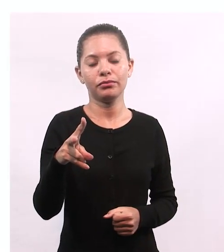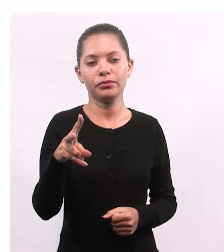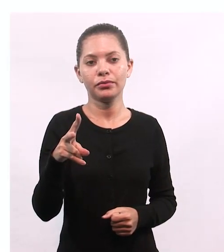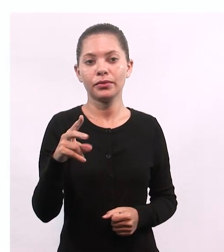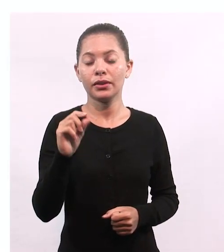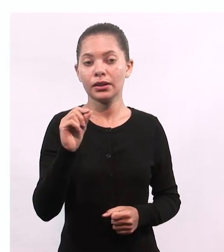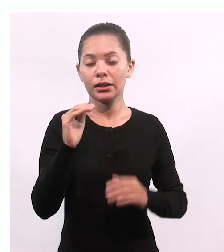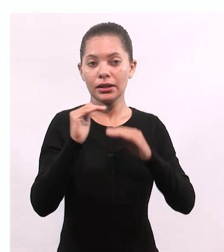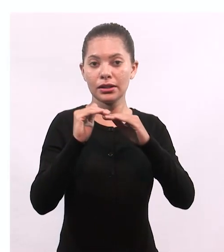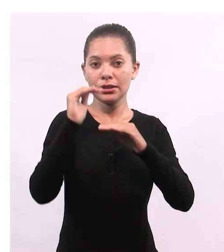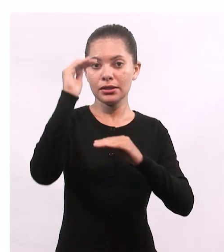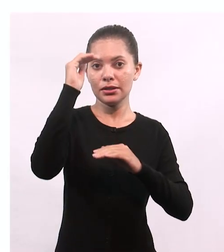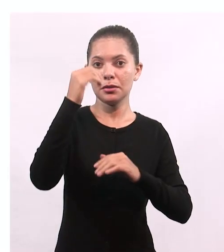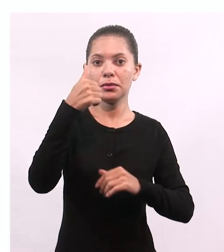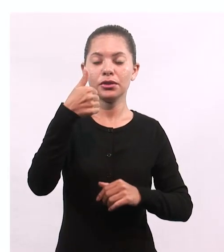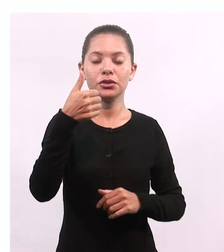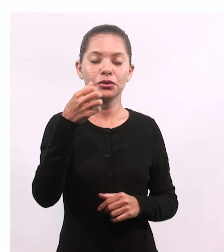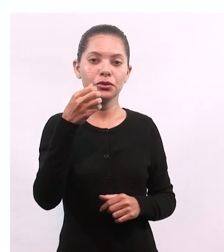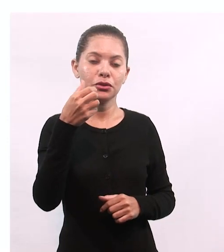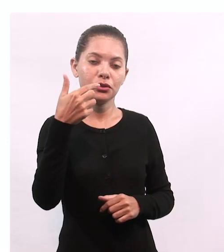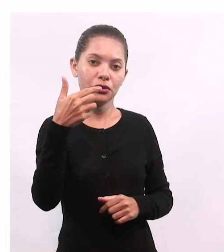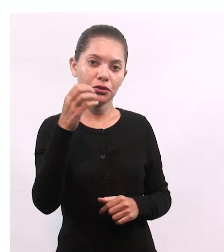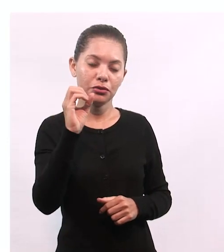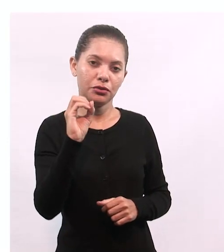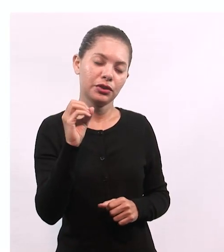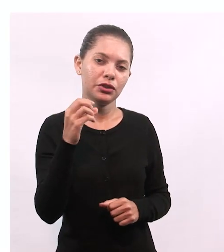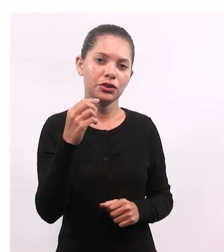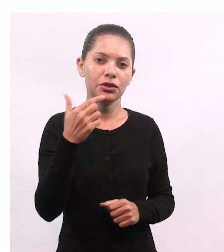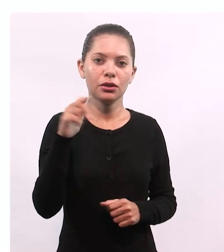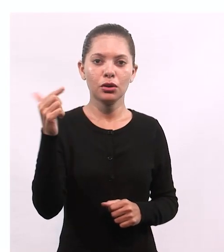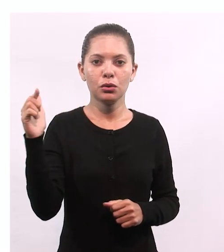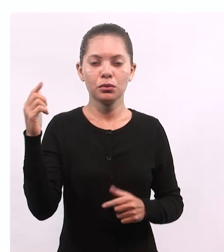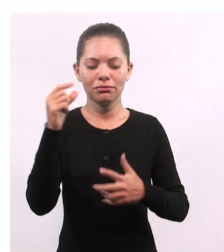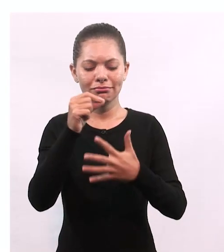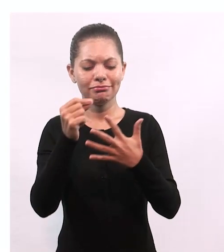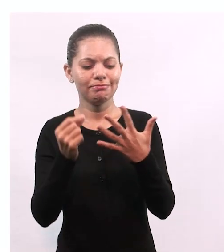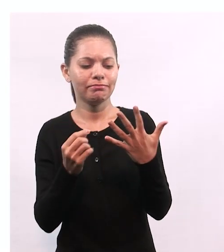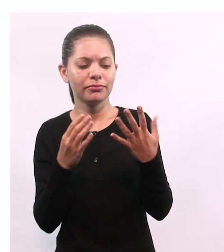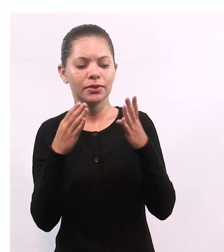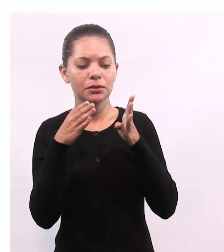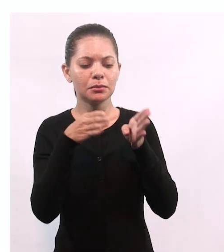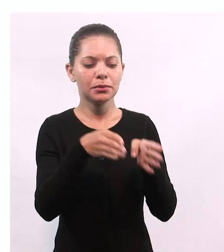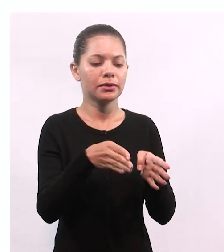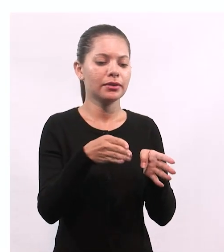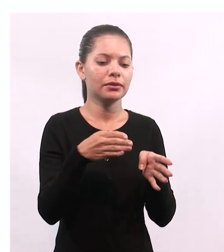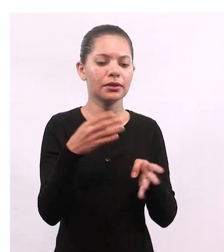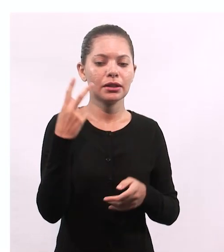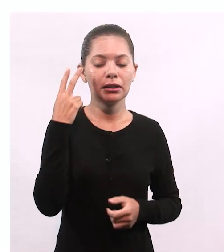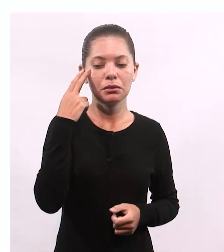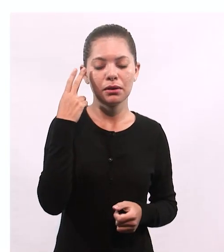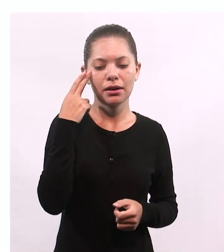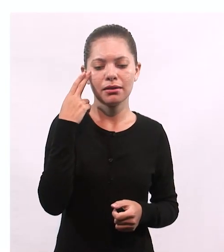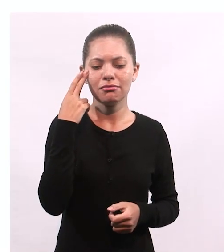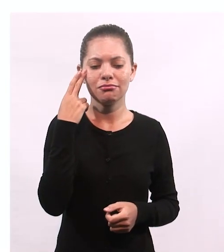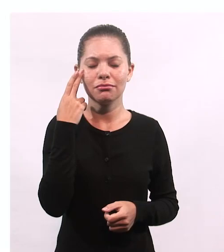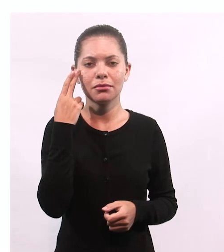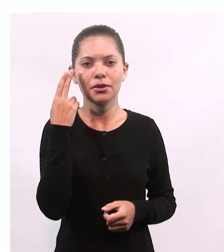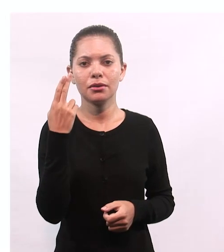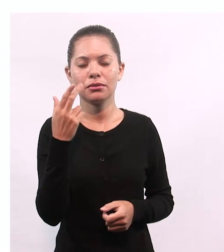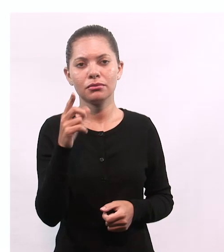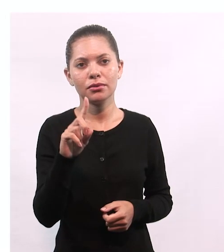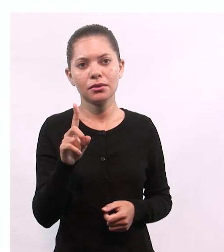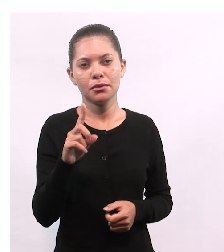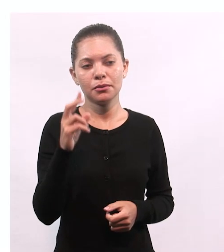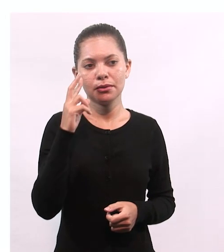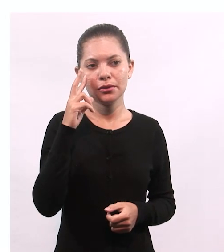sucessivamente. Sendo que acima de 20 a gente não tem uma classificação específica, porque não é uma figura tão habitual de se